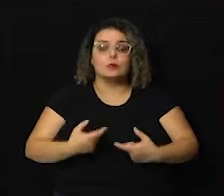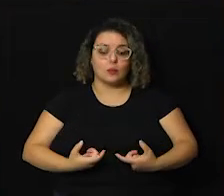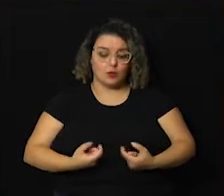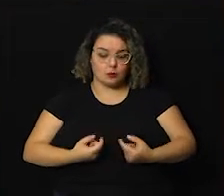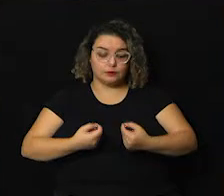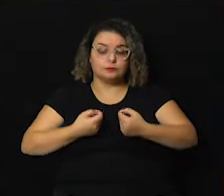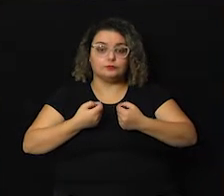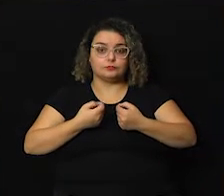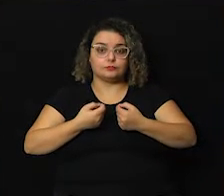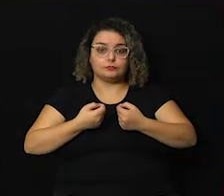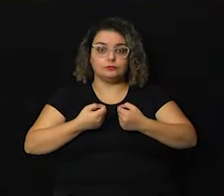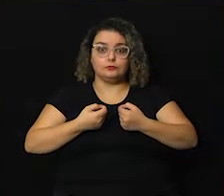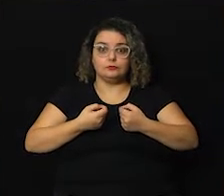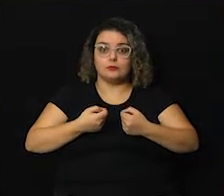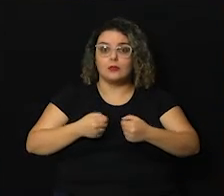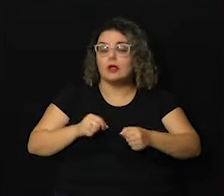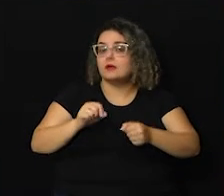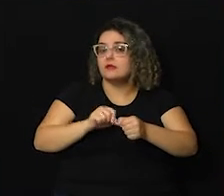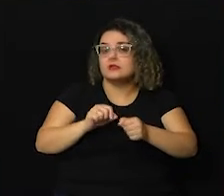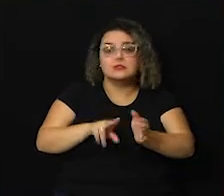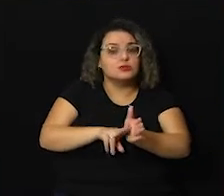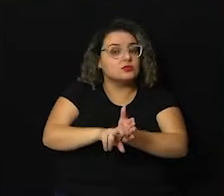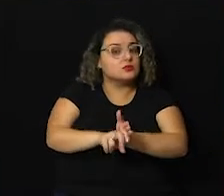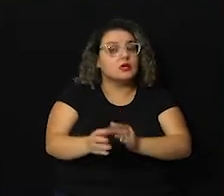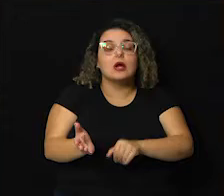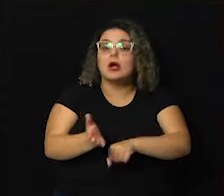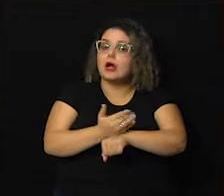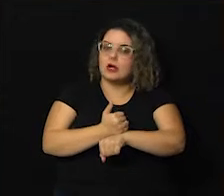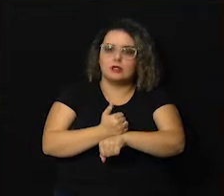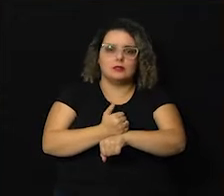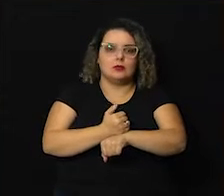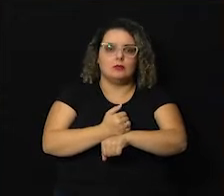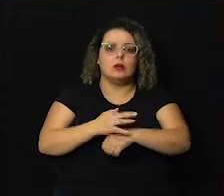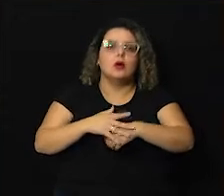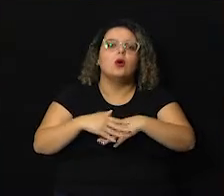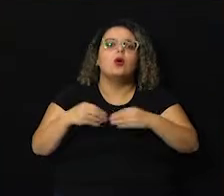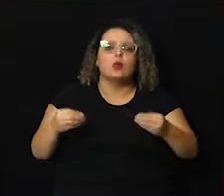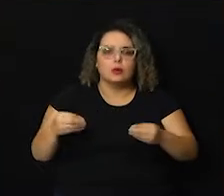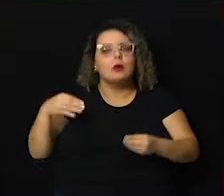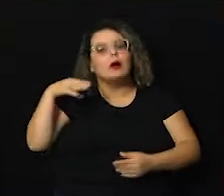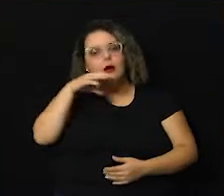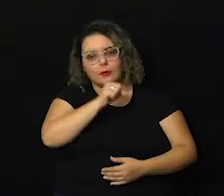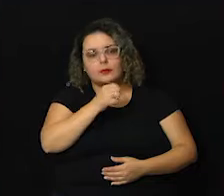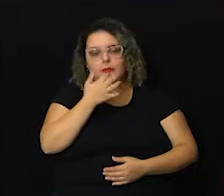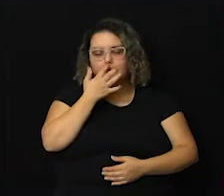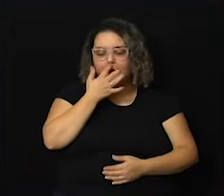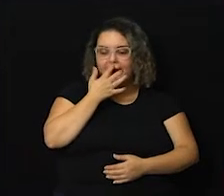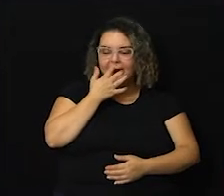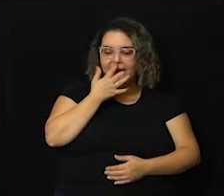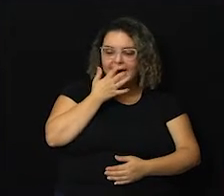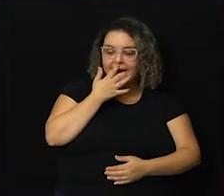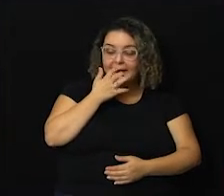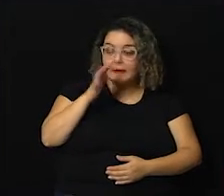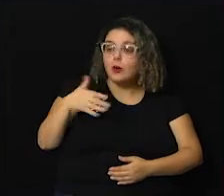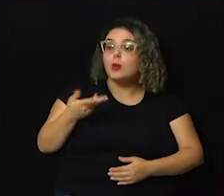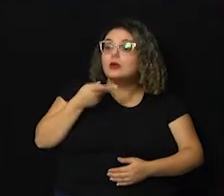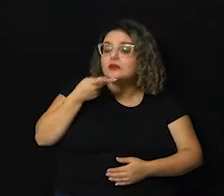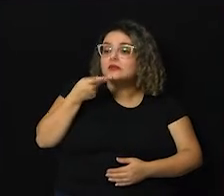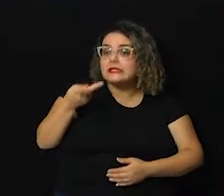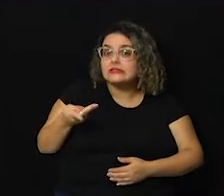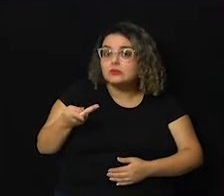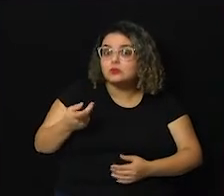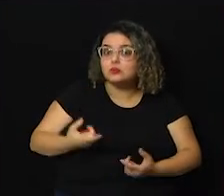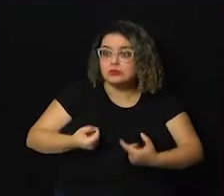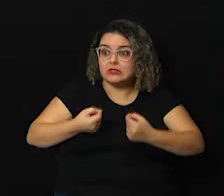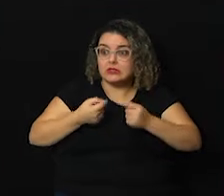do câncer a melhor arma, é você fazer o diagnóstico precocemente, que é o jeito mais fácil de curar o câncer. Doutor, quando a gente fala em